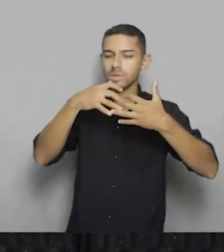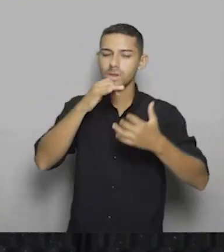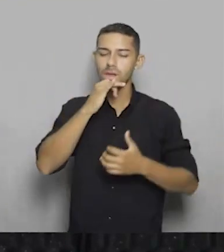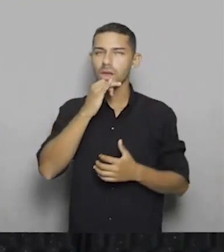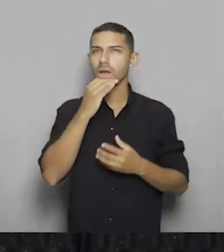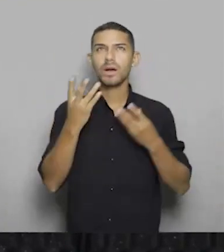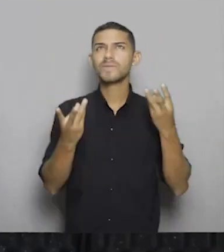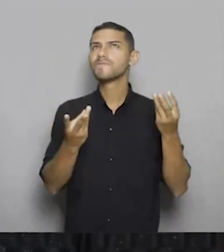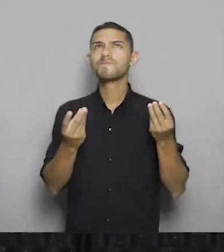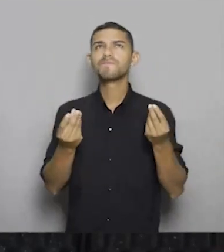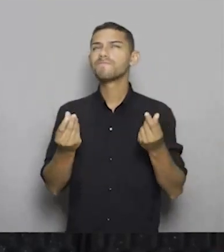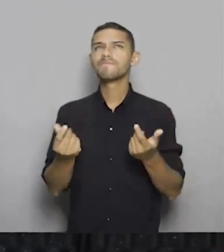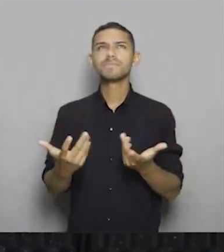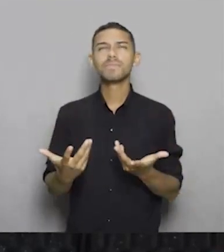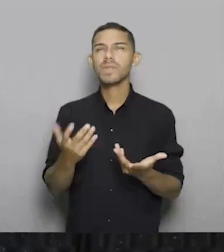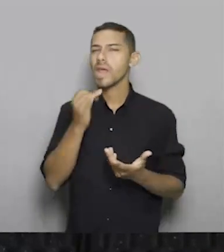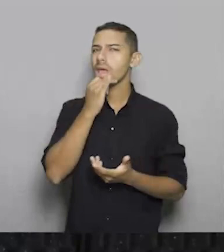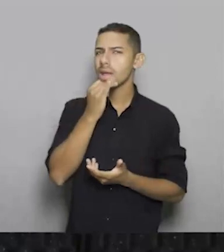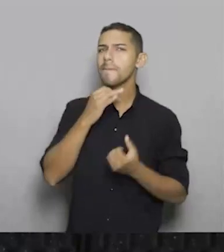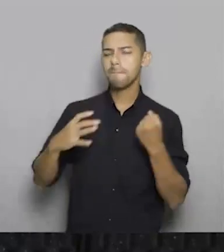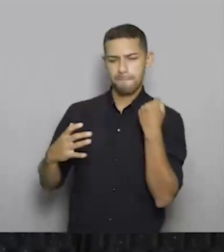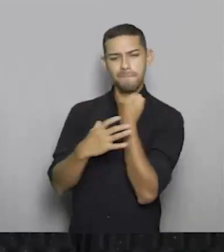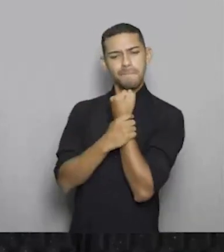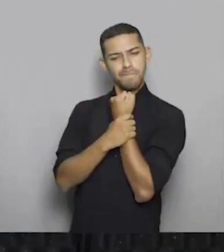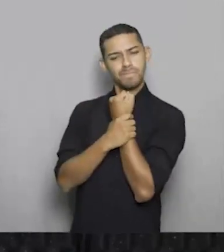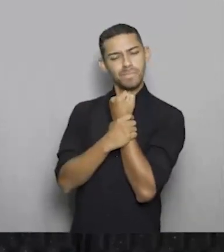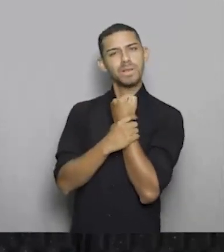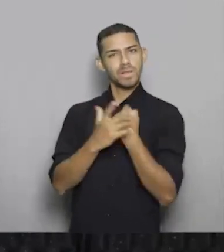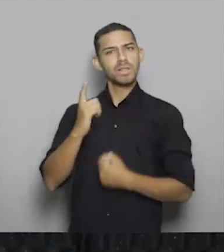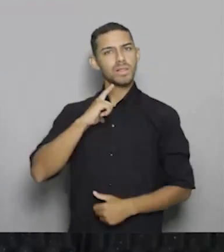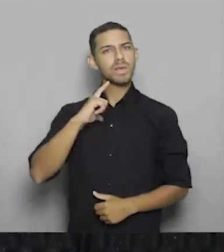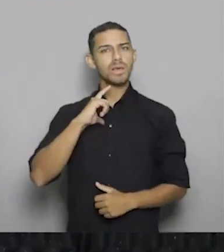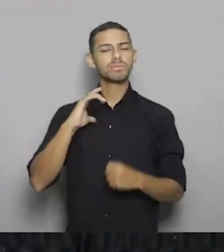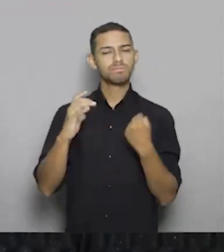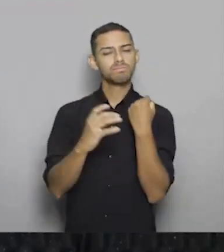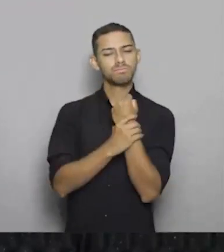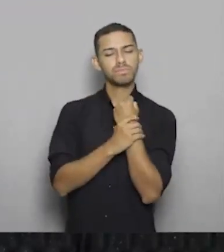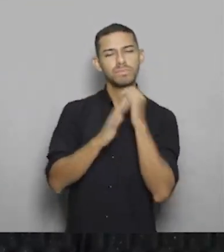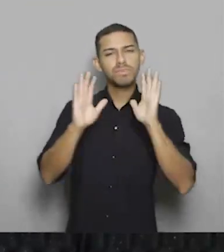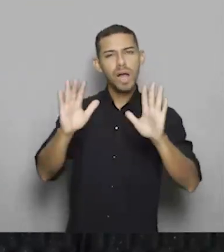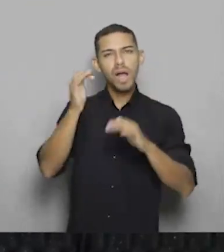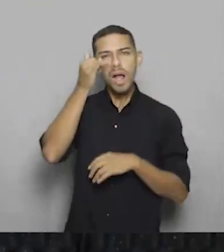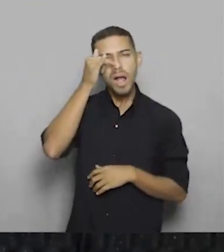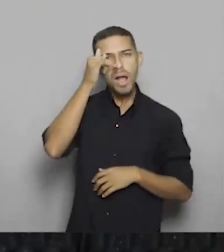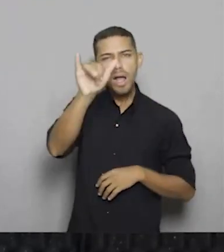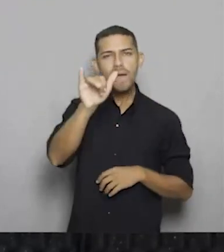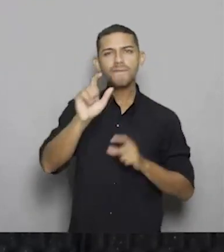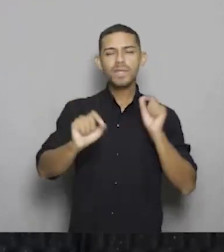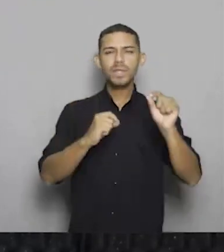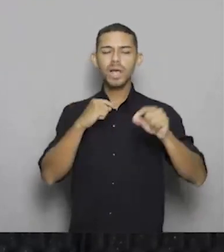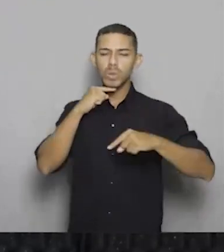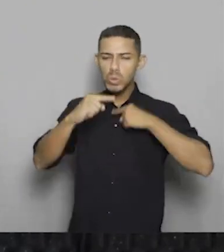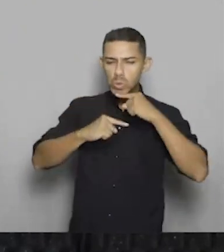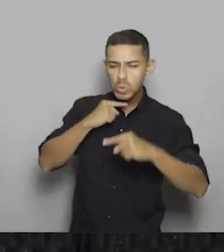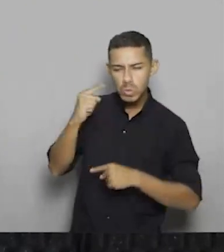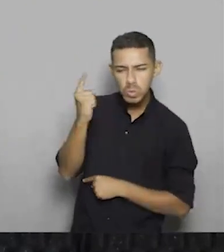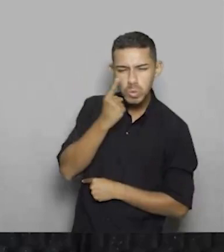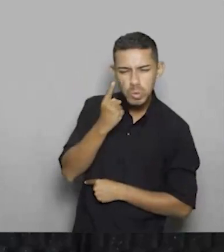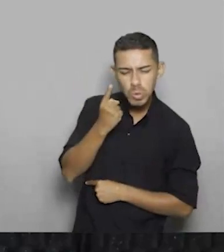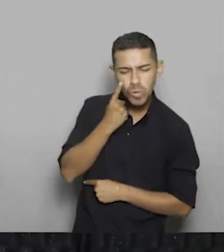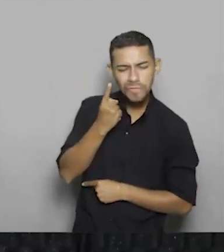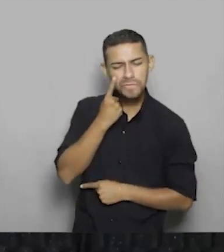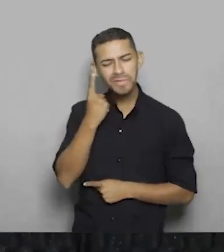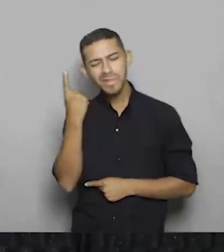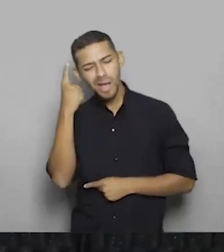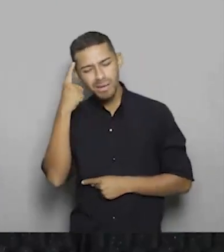como que eu posso dizer para vocês? Segura, com uma segurança, tá? Para evitar que as dúvidas se apoderem, que